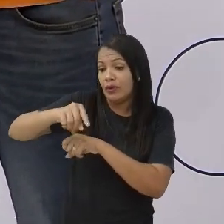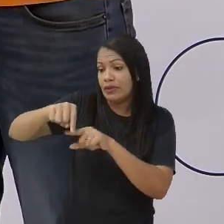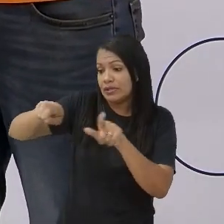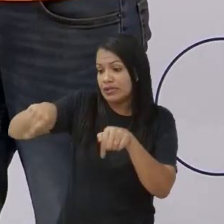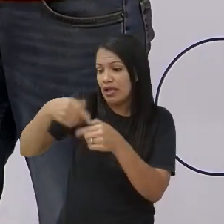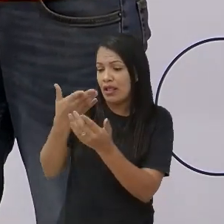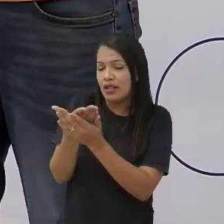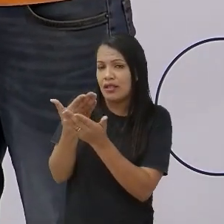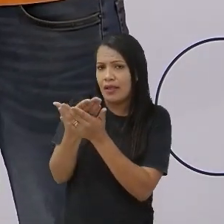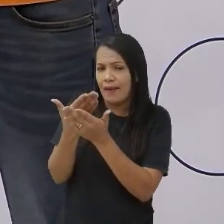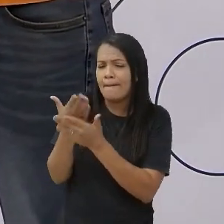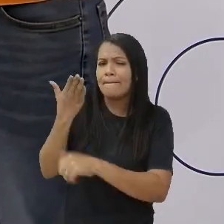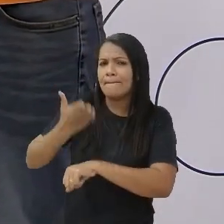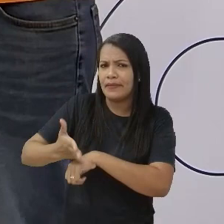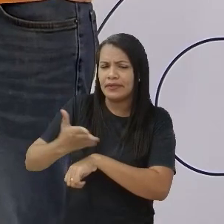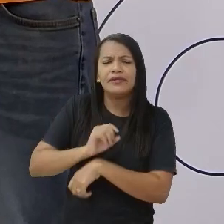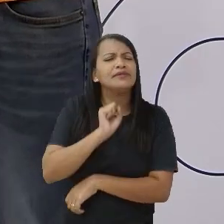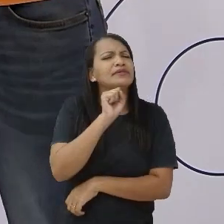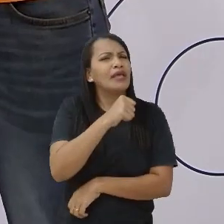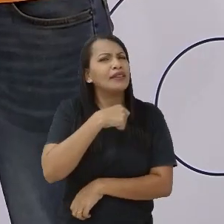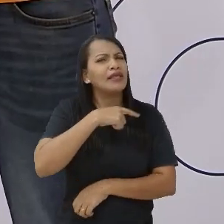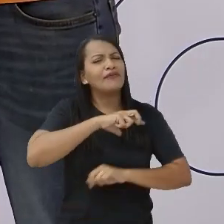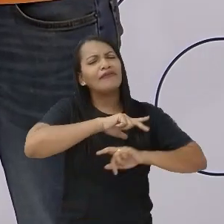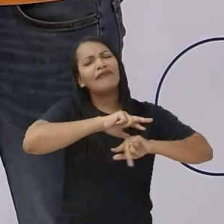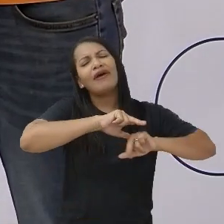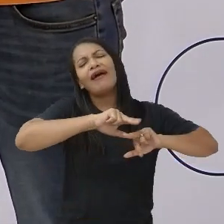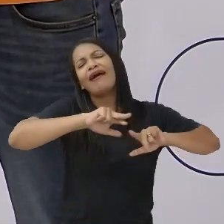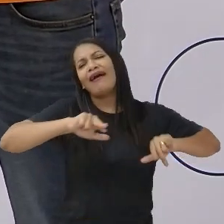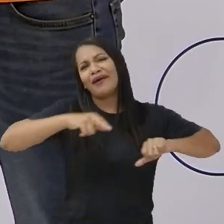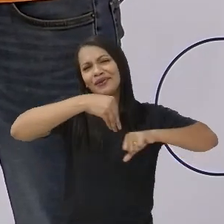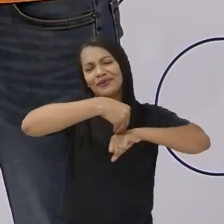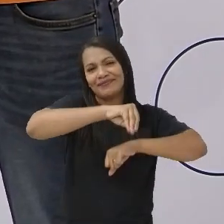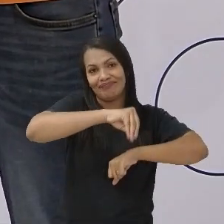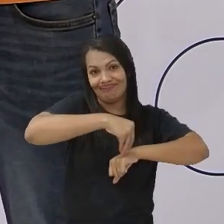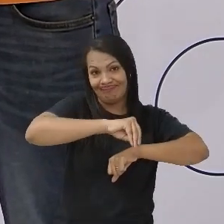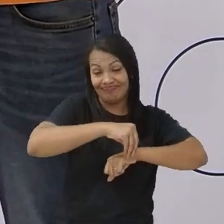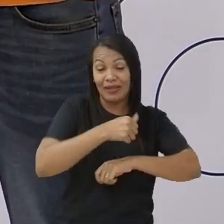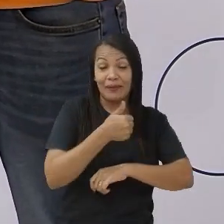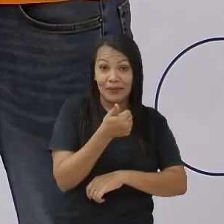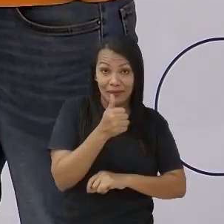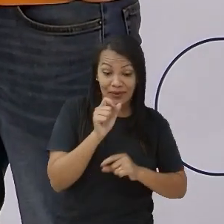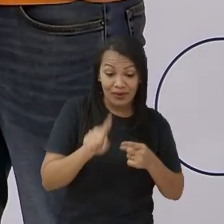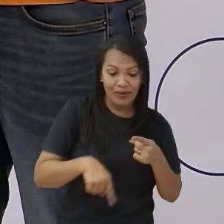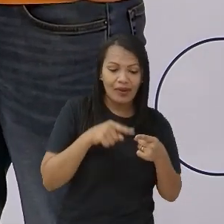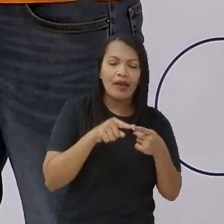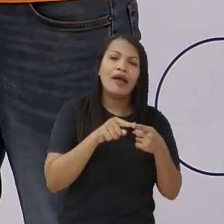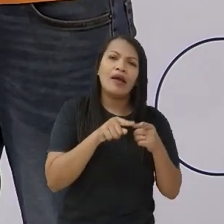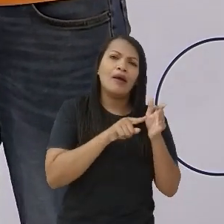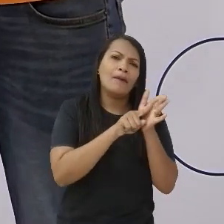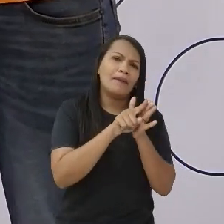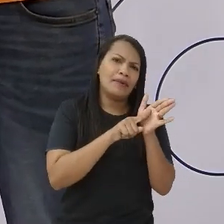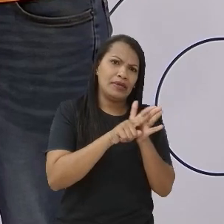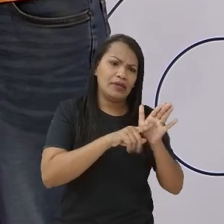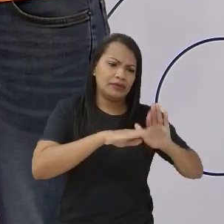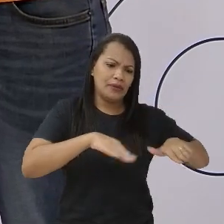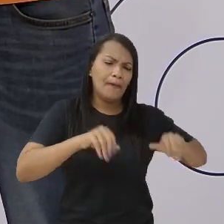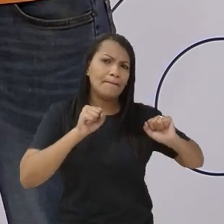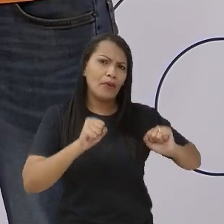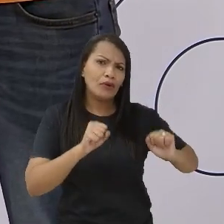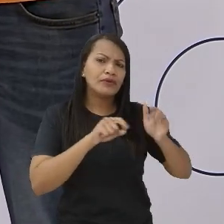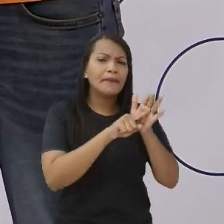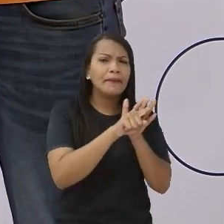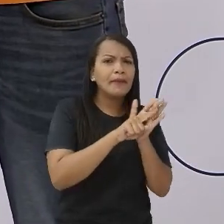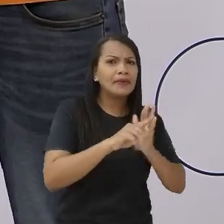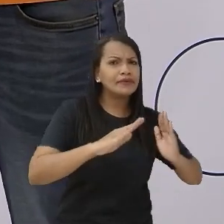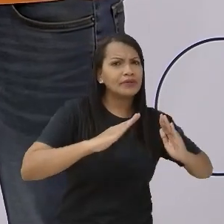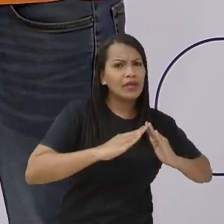na sua sala de aula? Com certeza, nós temos várias sugestões de atividades. A primeira delas é uma pesquisa. A criança ela pode pesquisar em